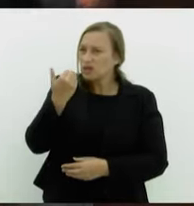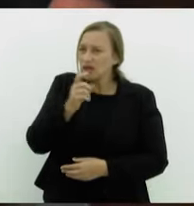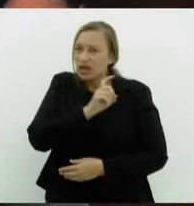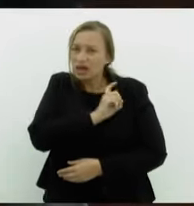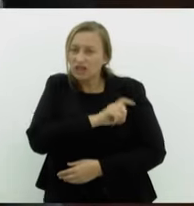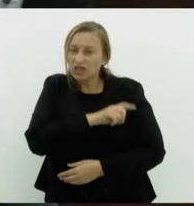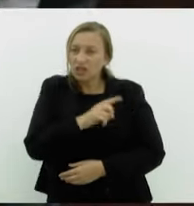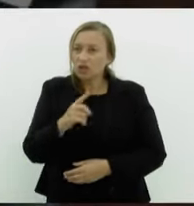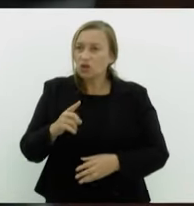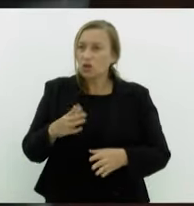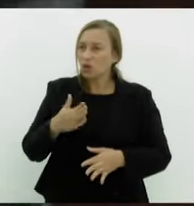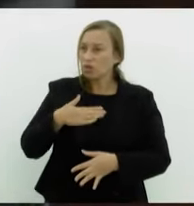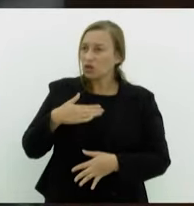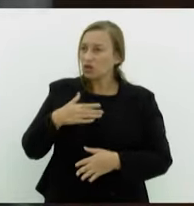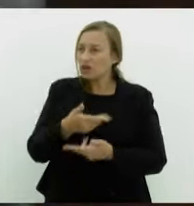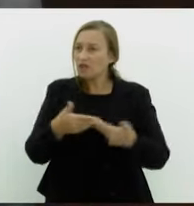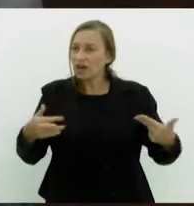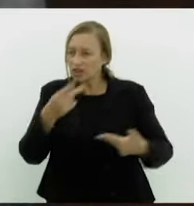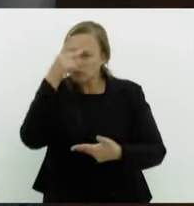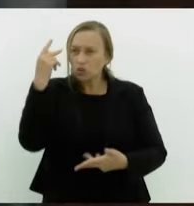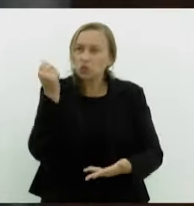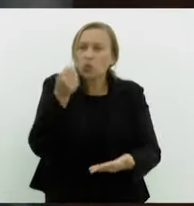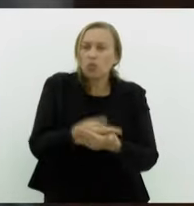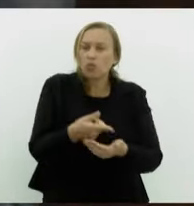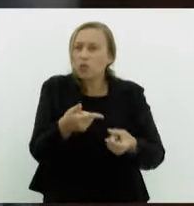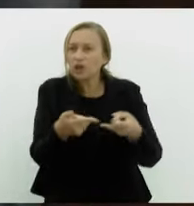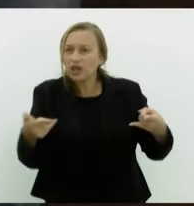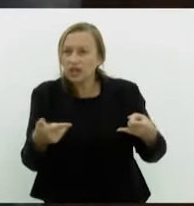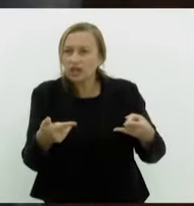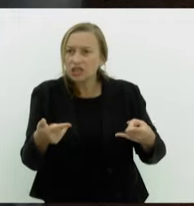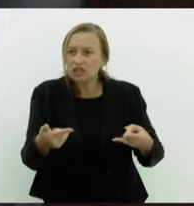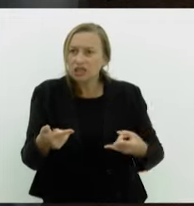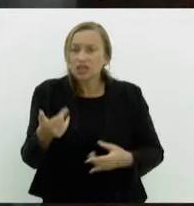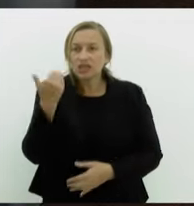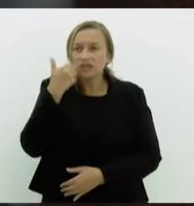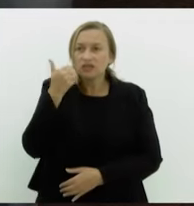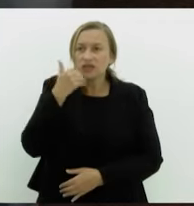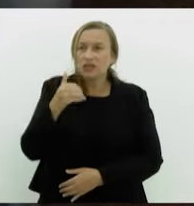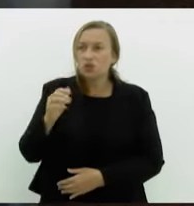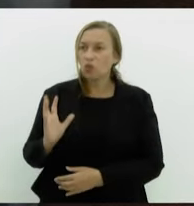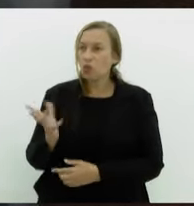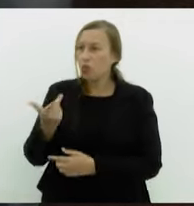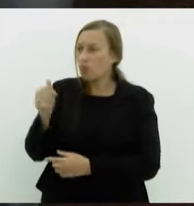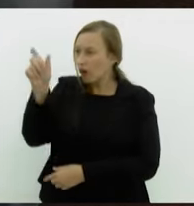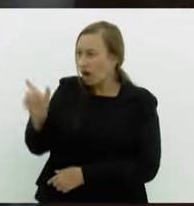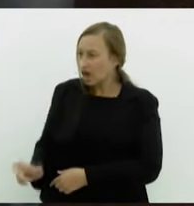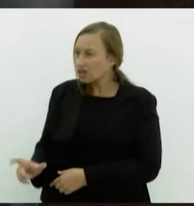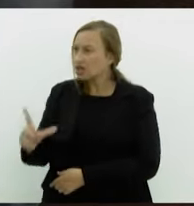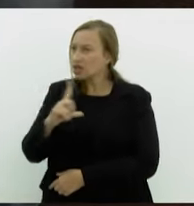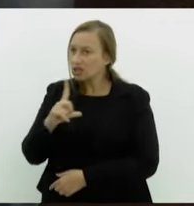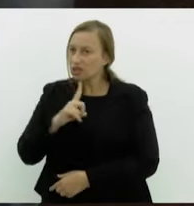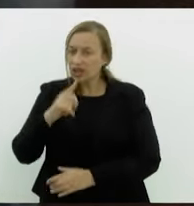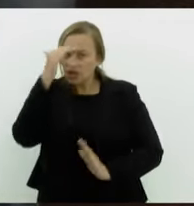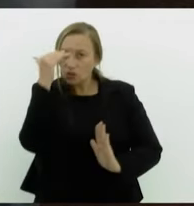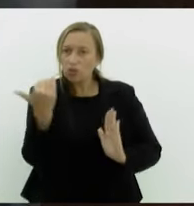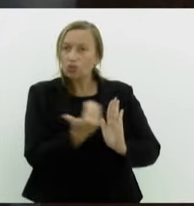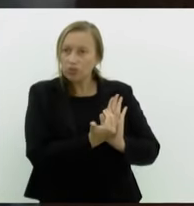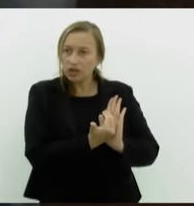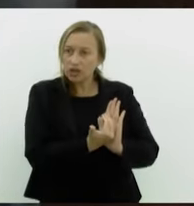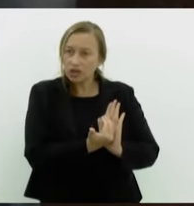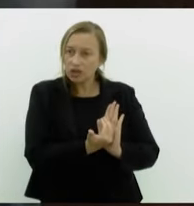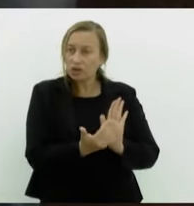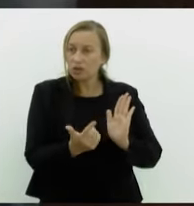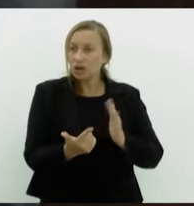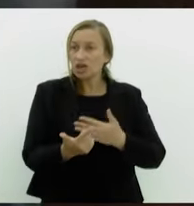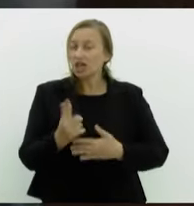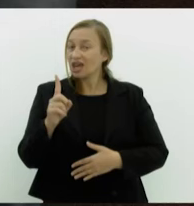como milhares de pessoas que já tinham comprado os ingressos, fazendo uma covardia com o artista que tem agenda a cumprir, e ele não é o